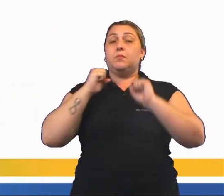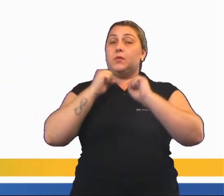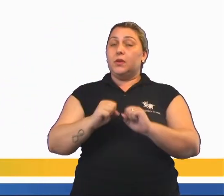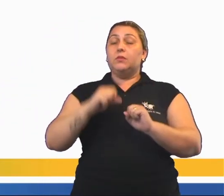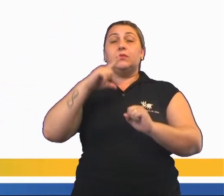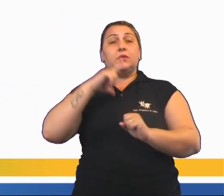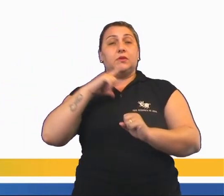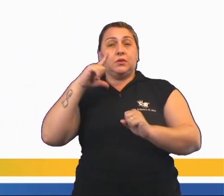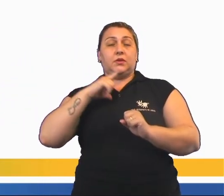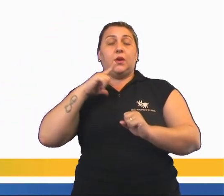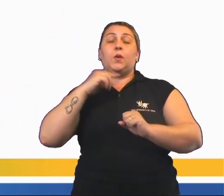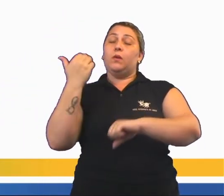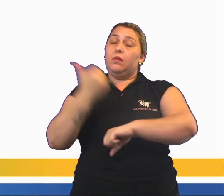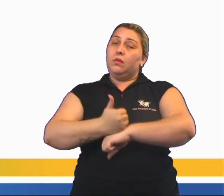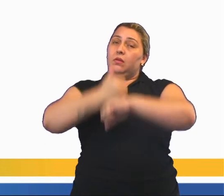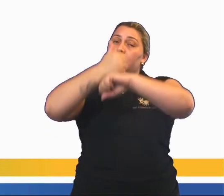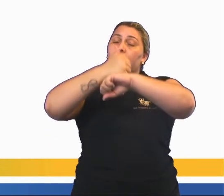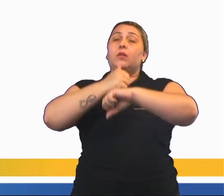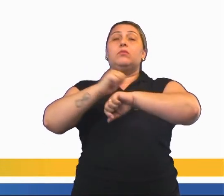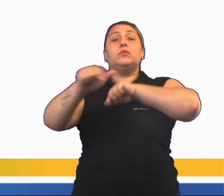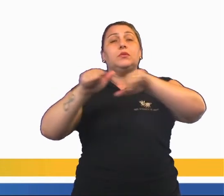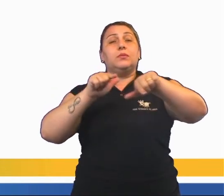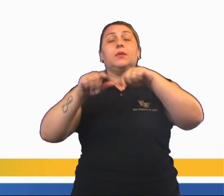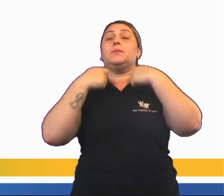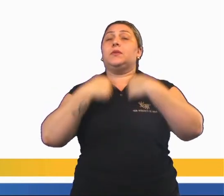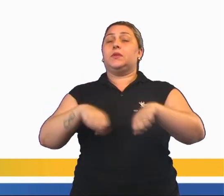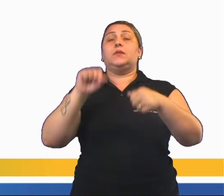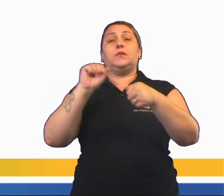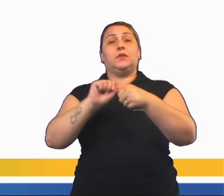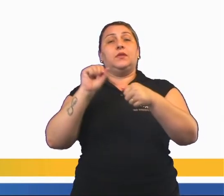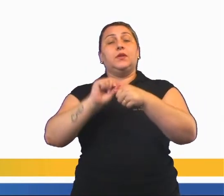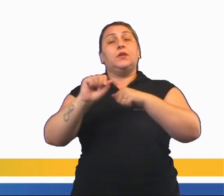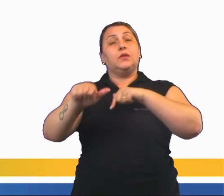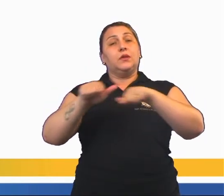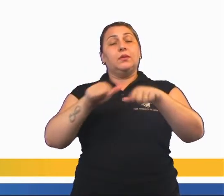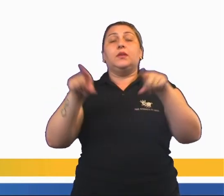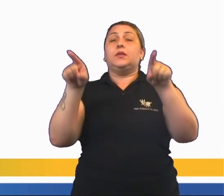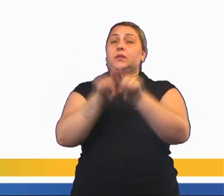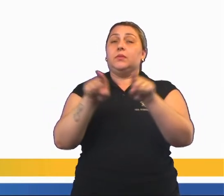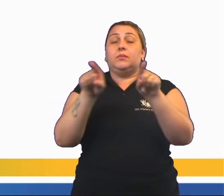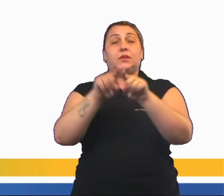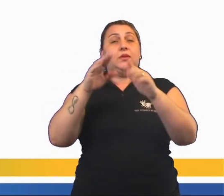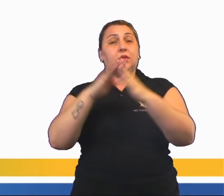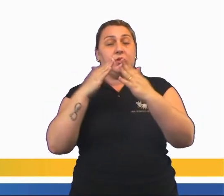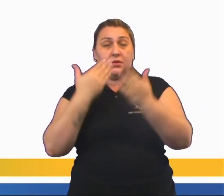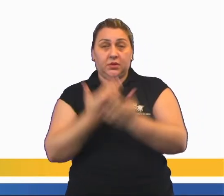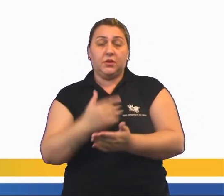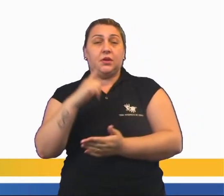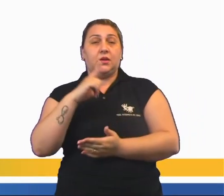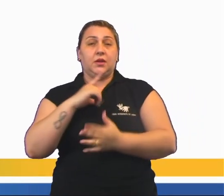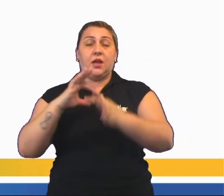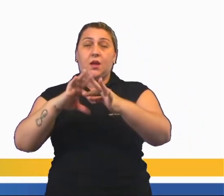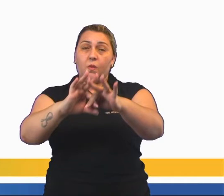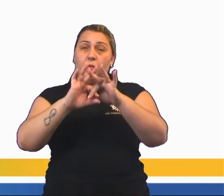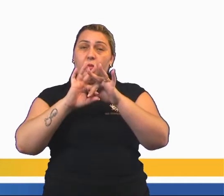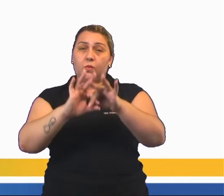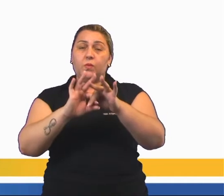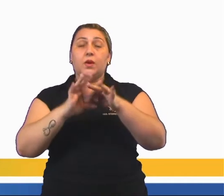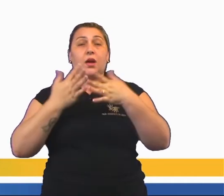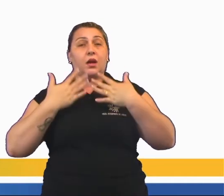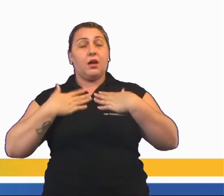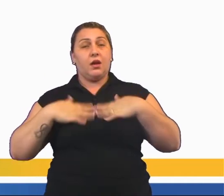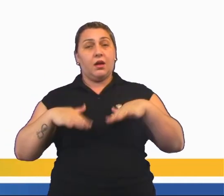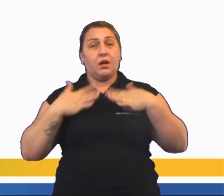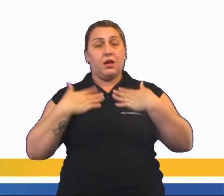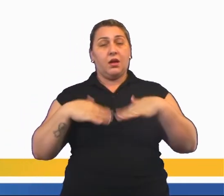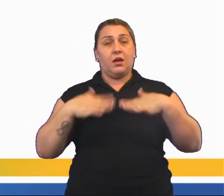possamos desempenhar com qualidade atividades que temos em nosso trabalho e também para que haja harmonia,